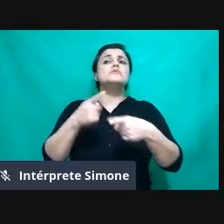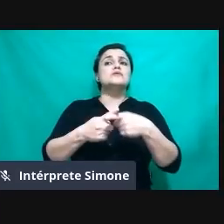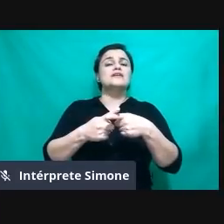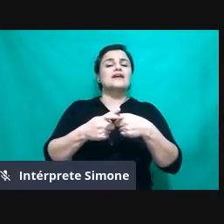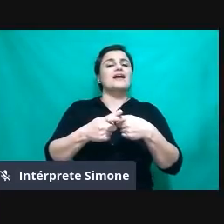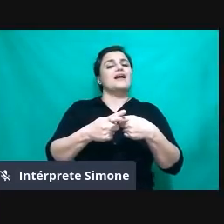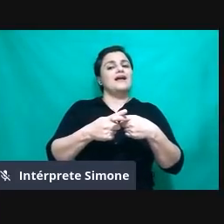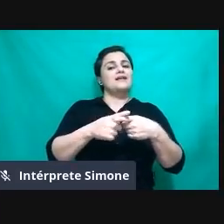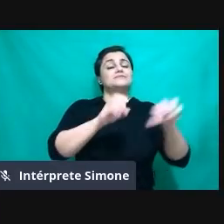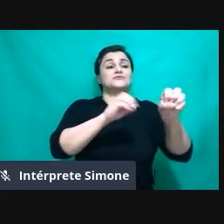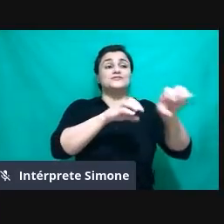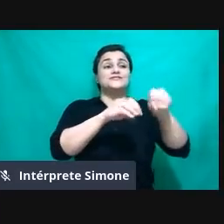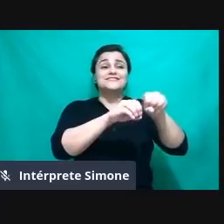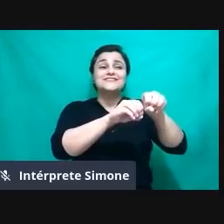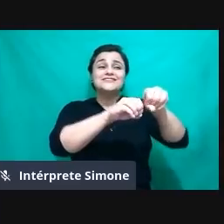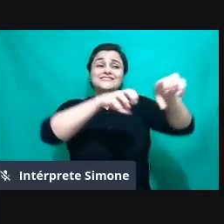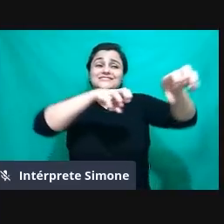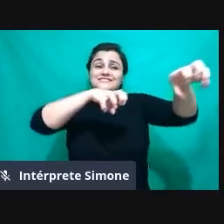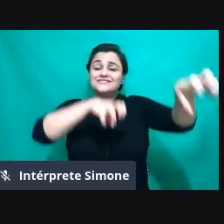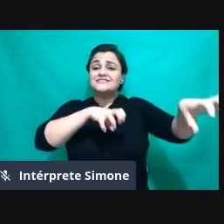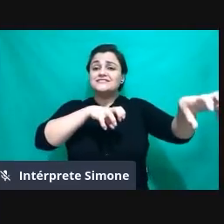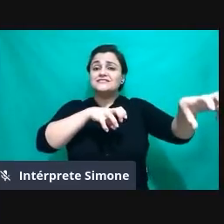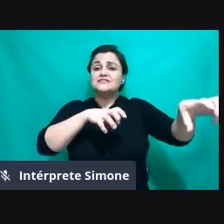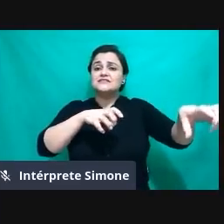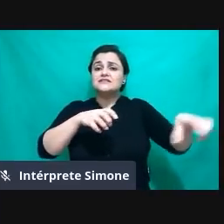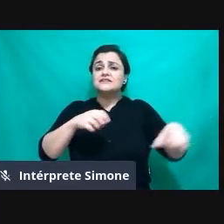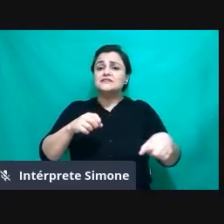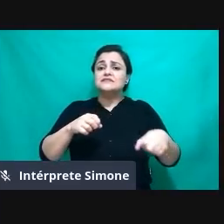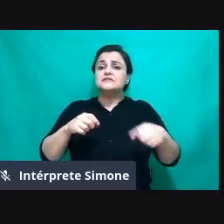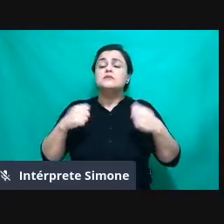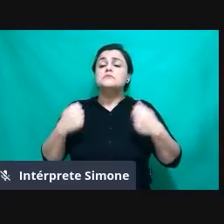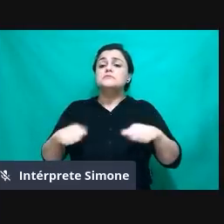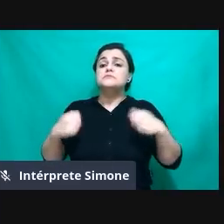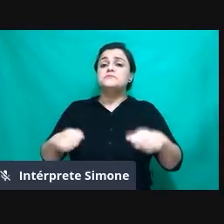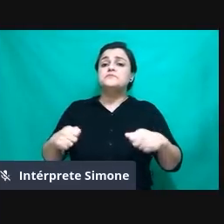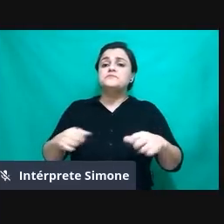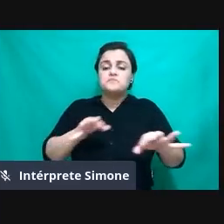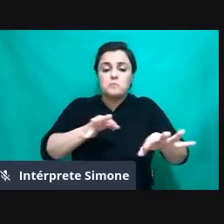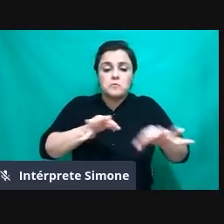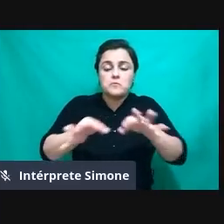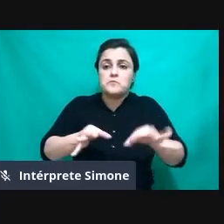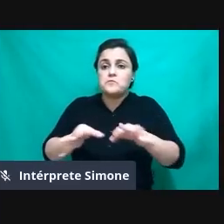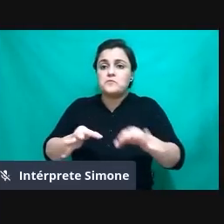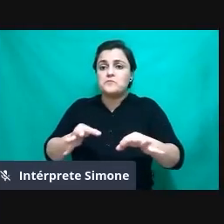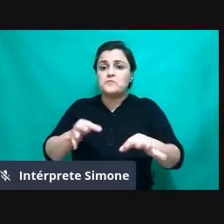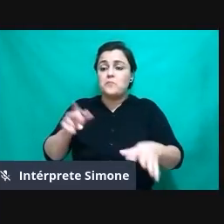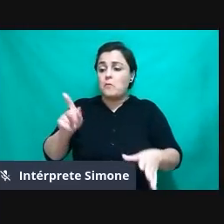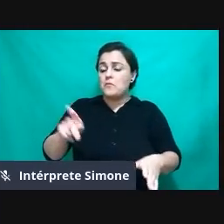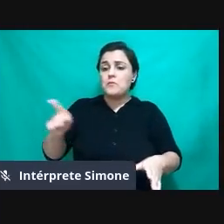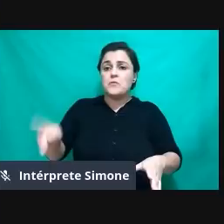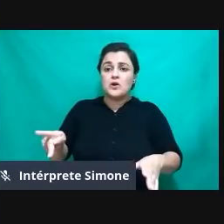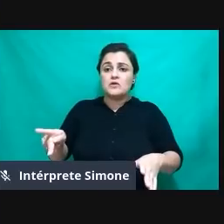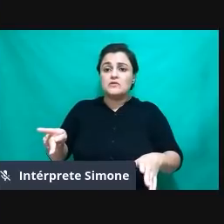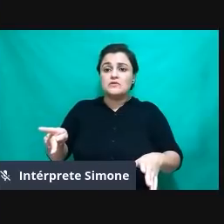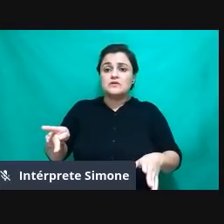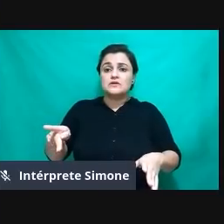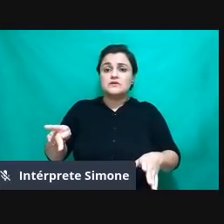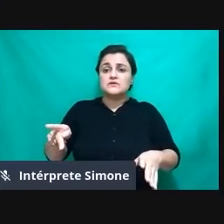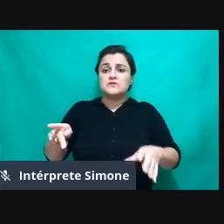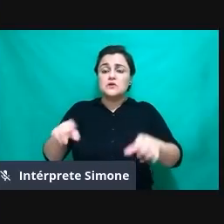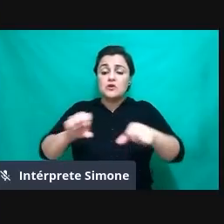de uma preparação, né, de formação aos docentes, e que não ocorreu no ensino